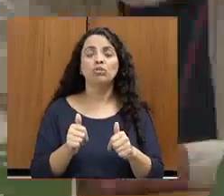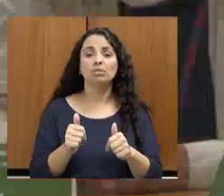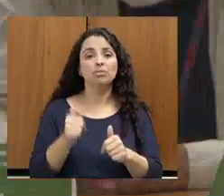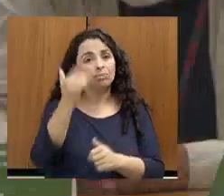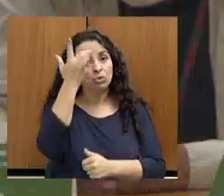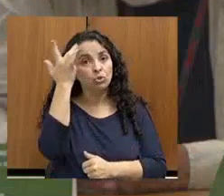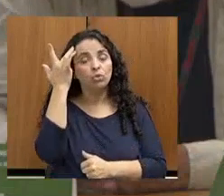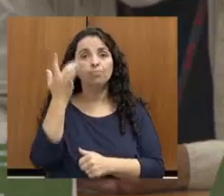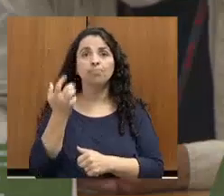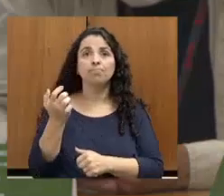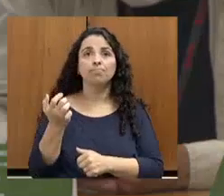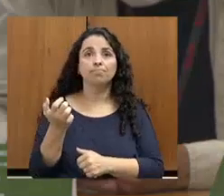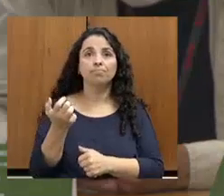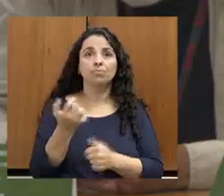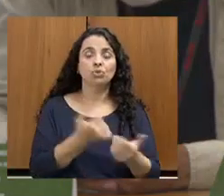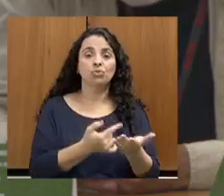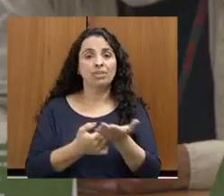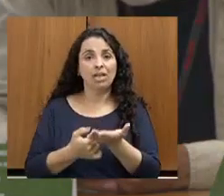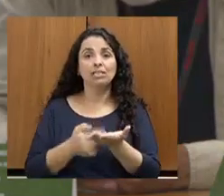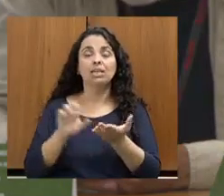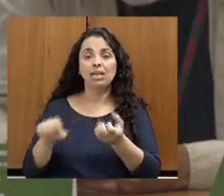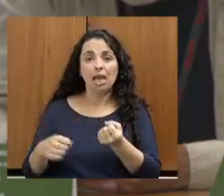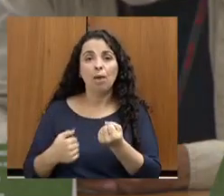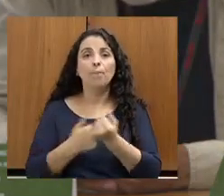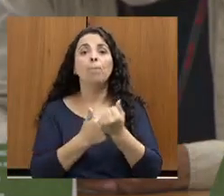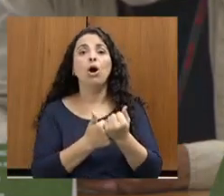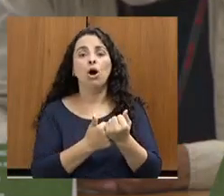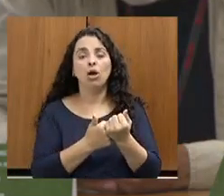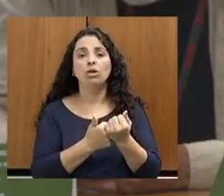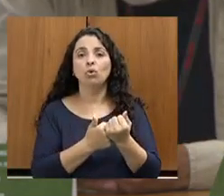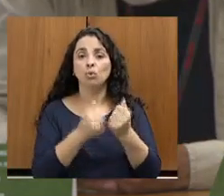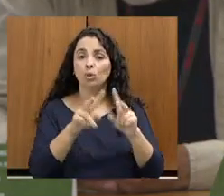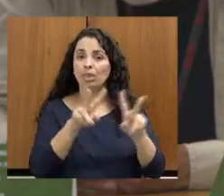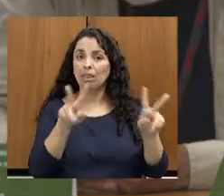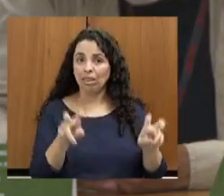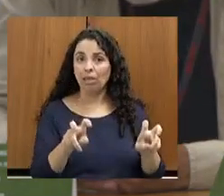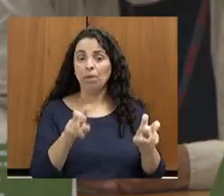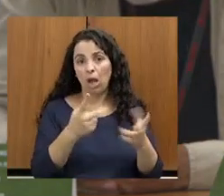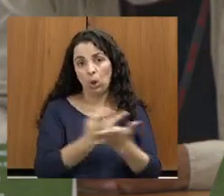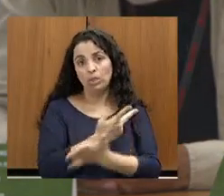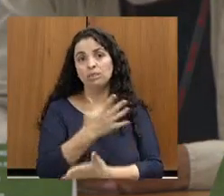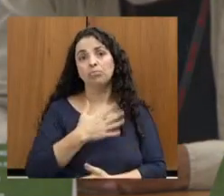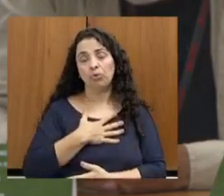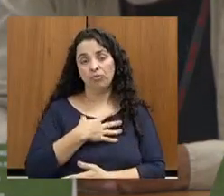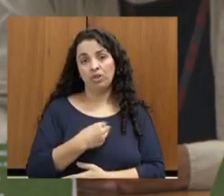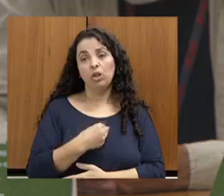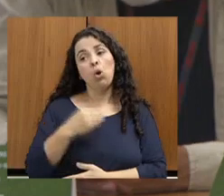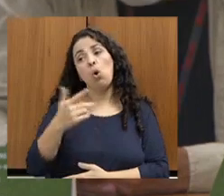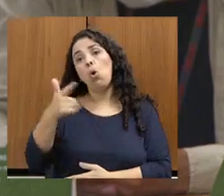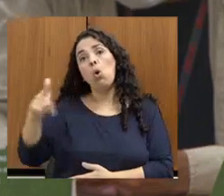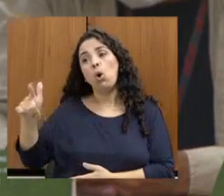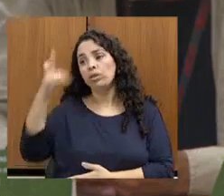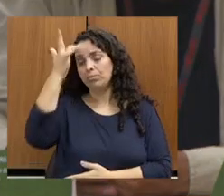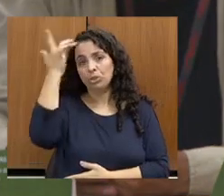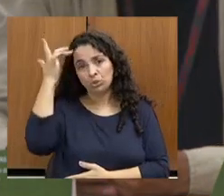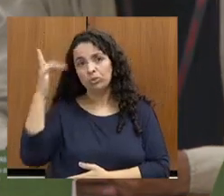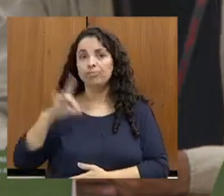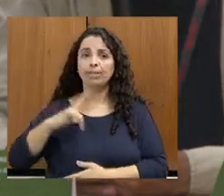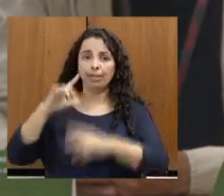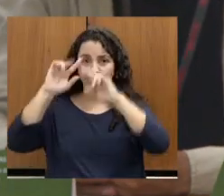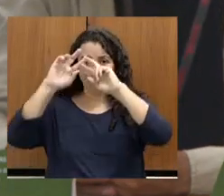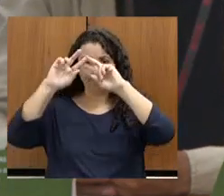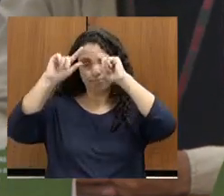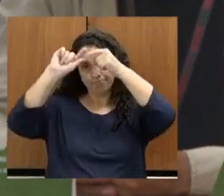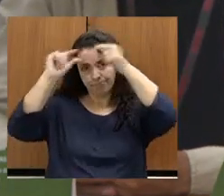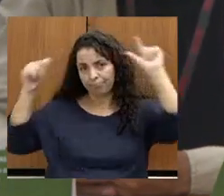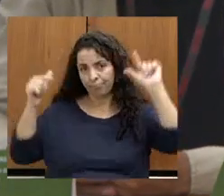forma, apoiam a causa não só do meu filho, como de qualquer aluno neurodivergente. Eu agradeço